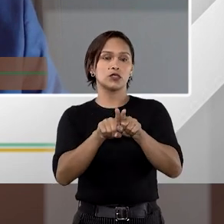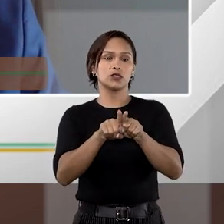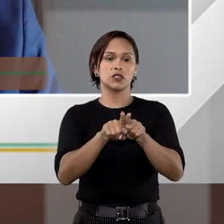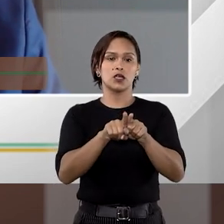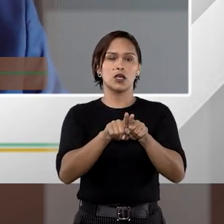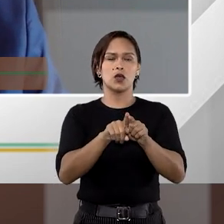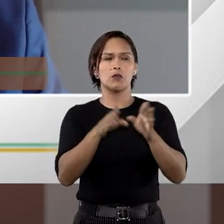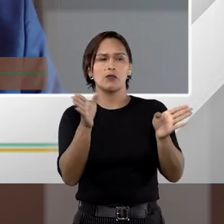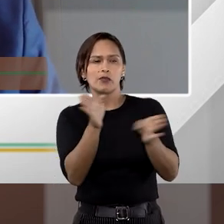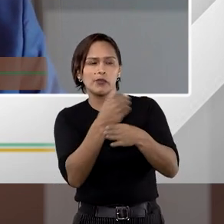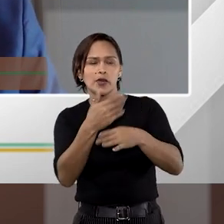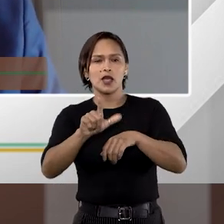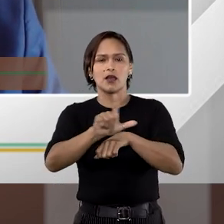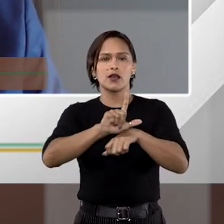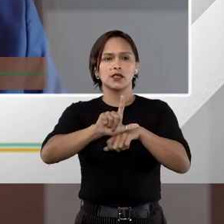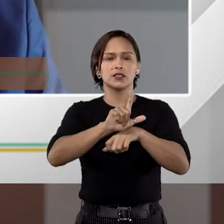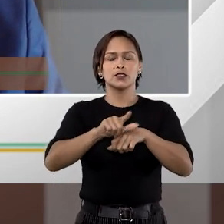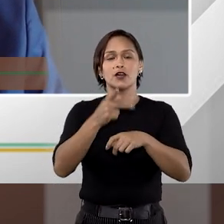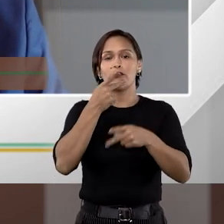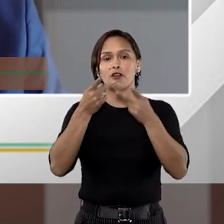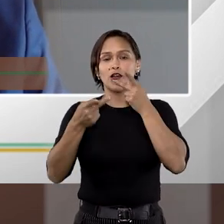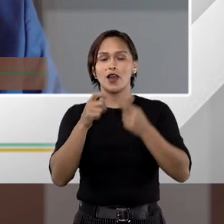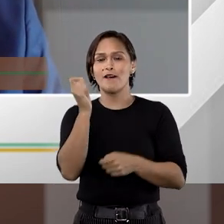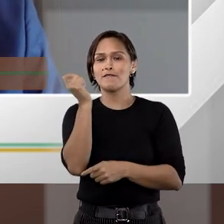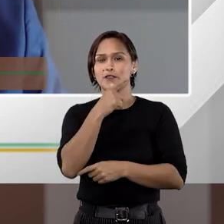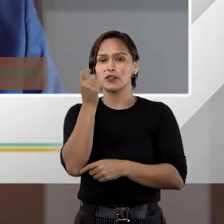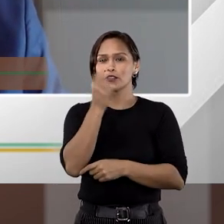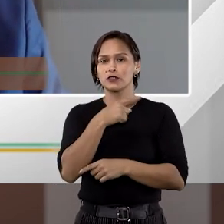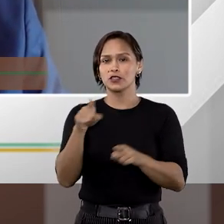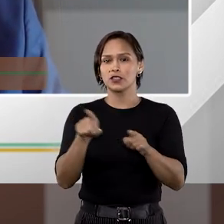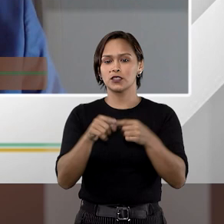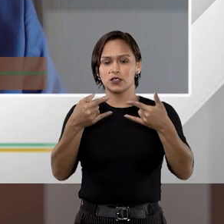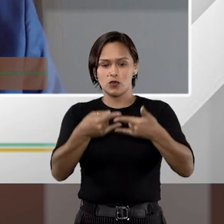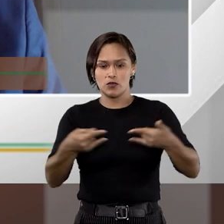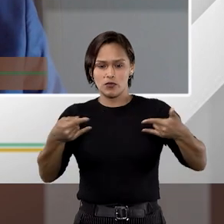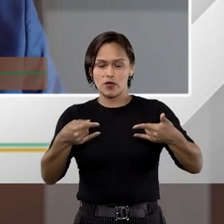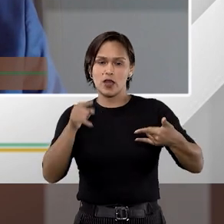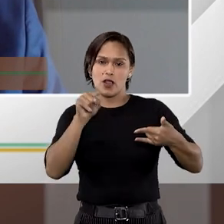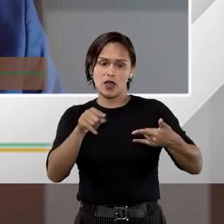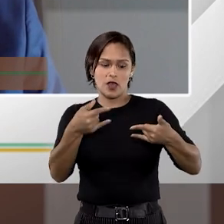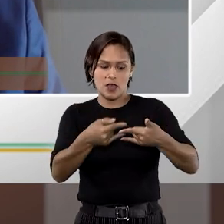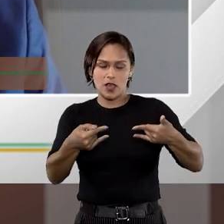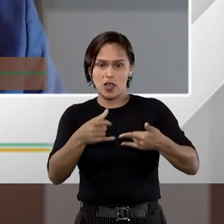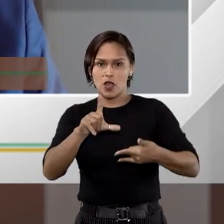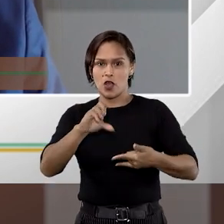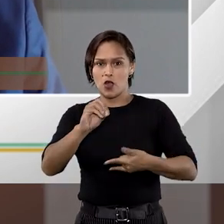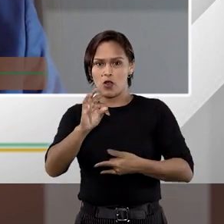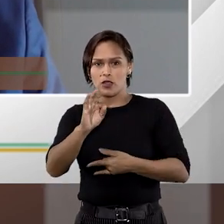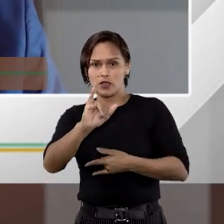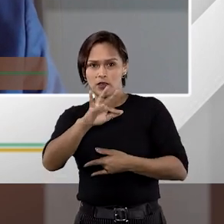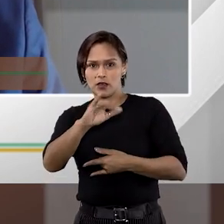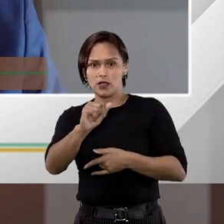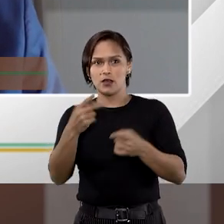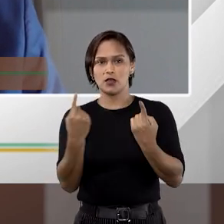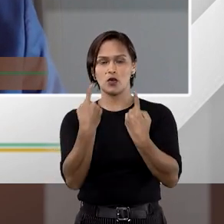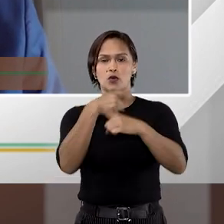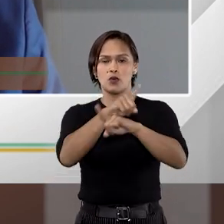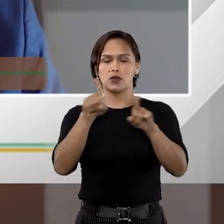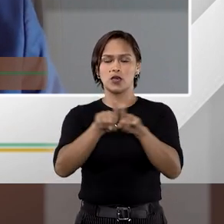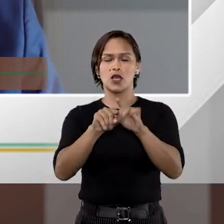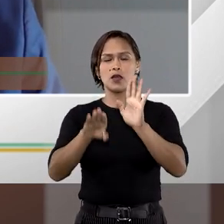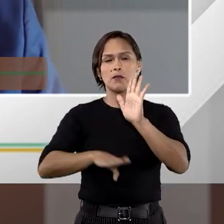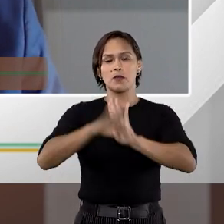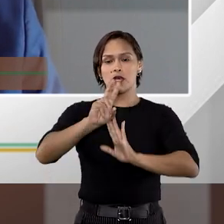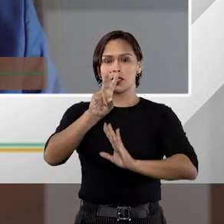penal meio perdida na legislação falando da falsificação de bilhetes de Loteria a esse tipo de contravenção